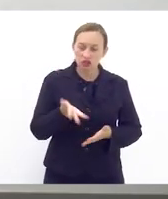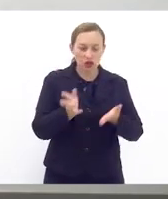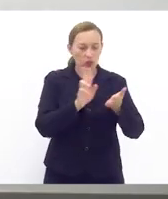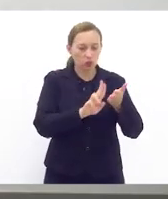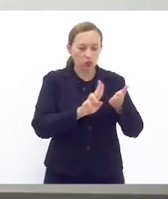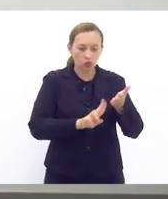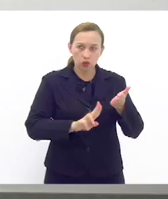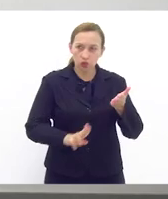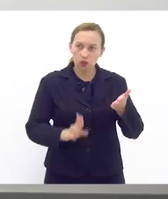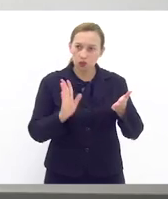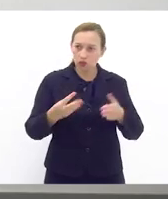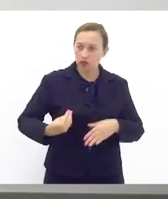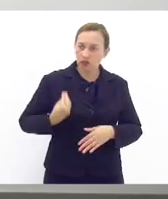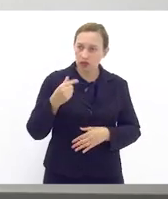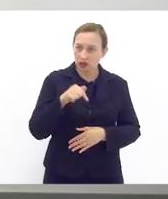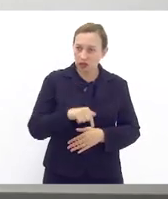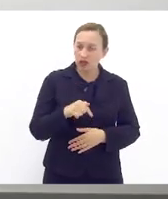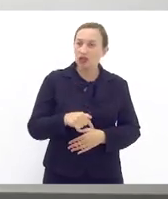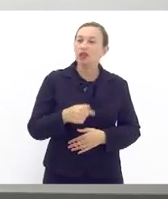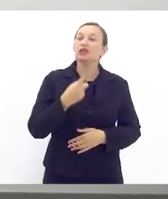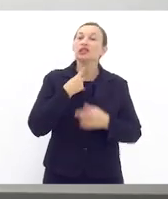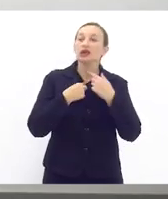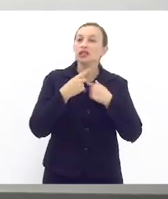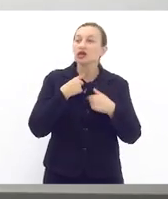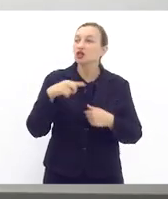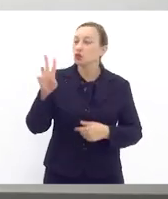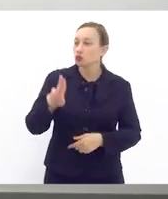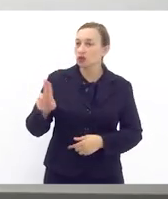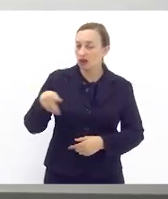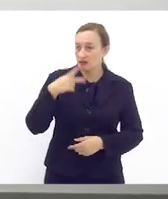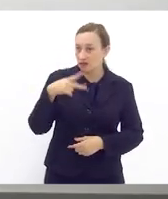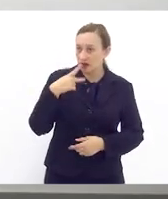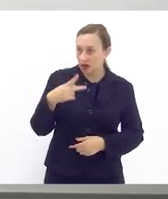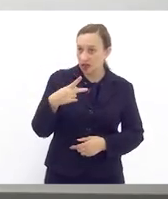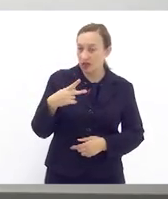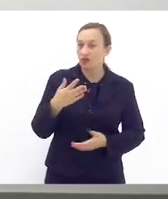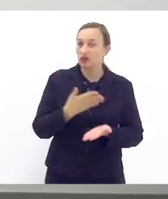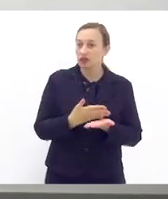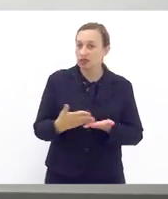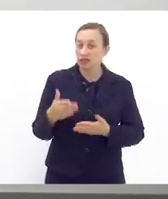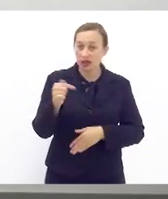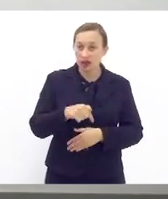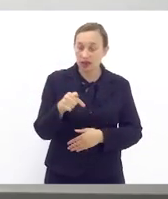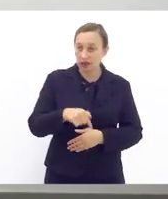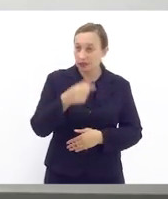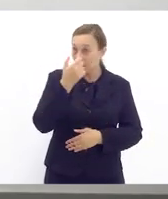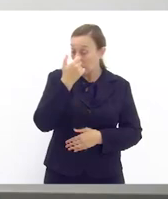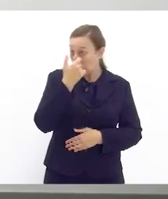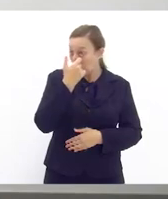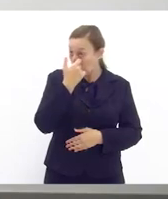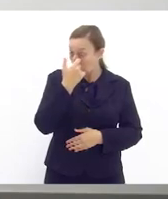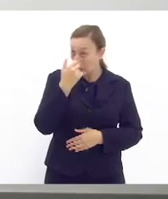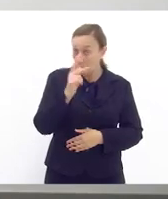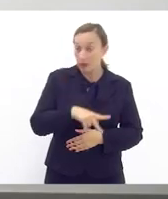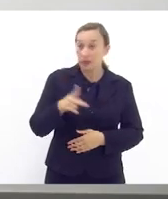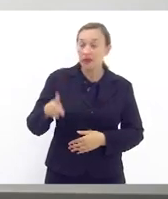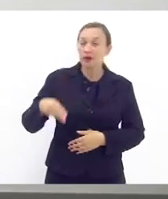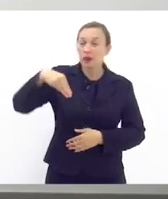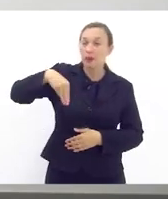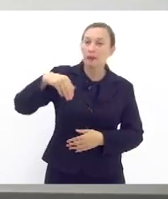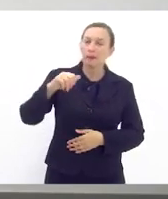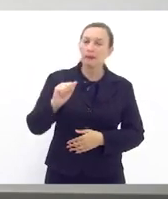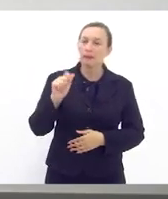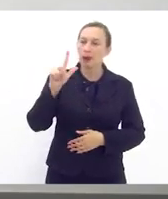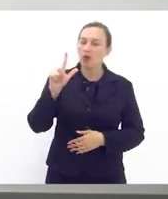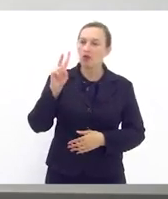estão presentes que desejam fazer uso da fala e eu vou começar aqui exatamente pela professora Malvina